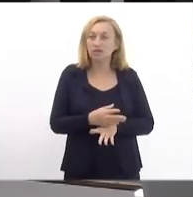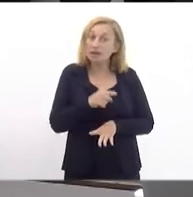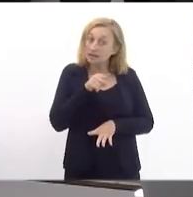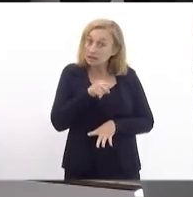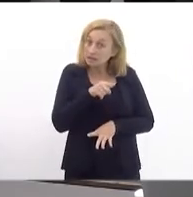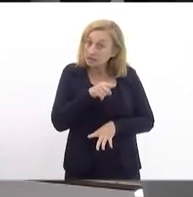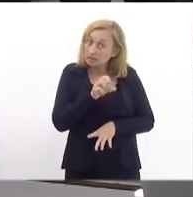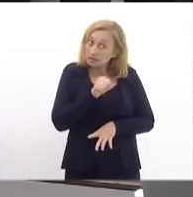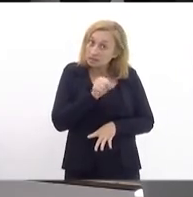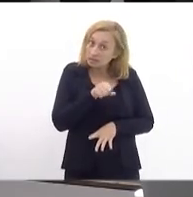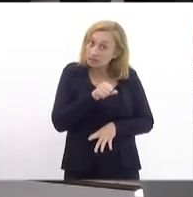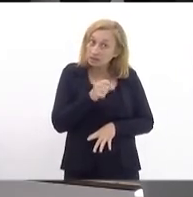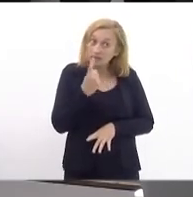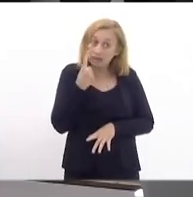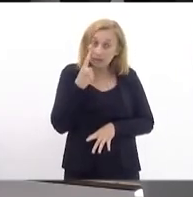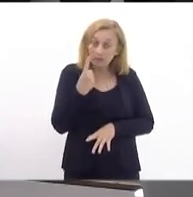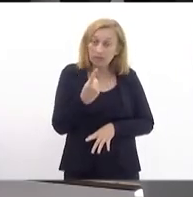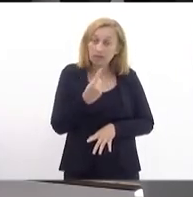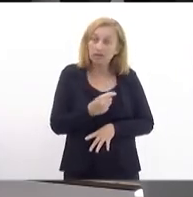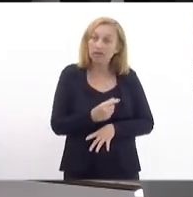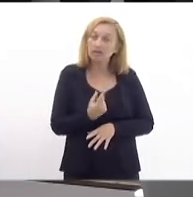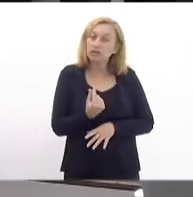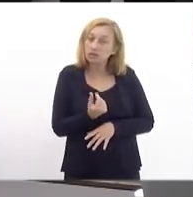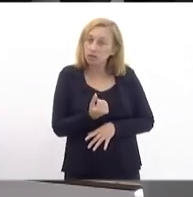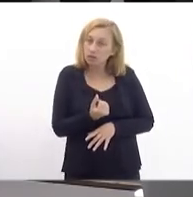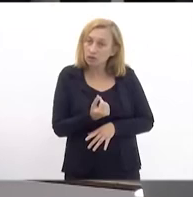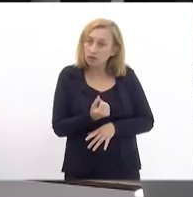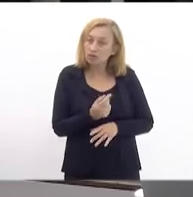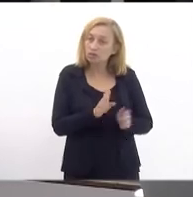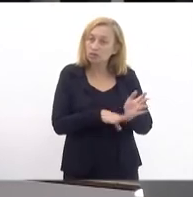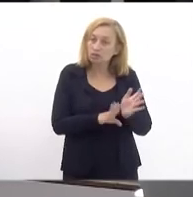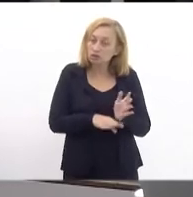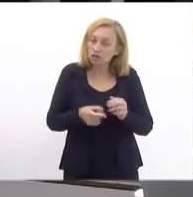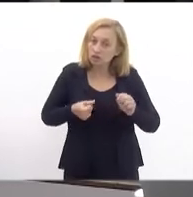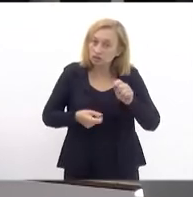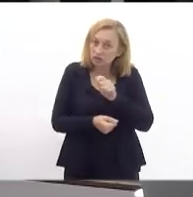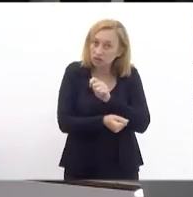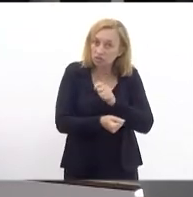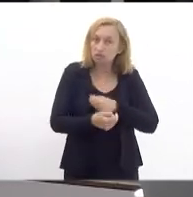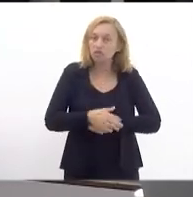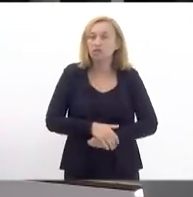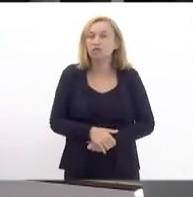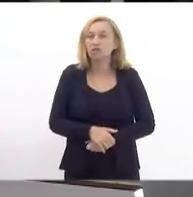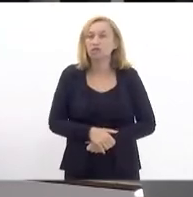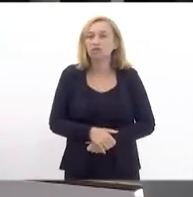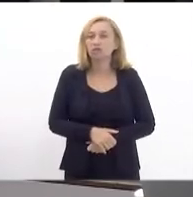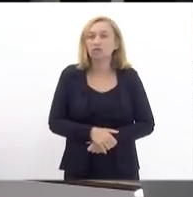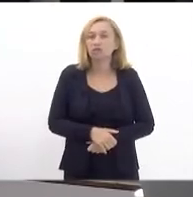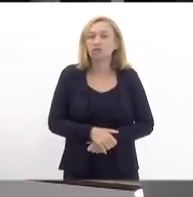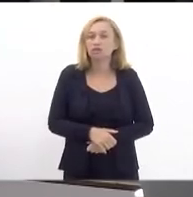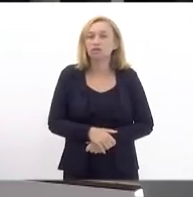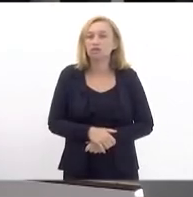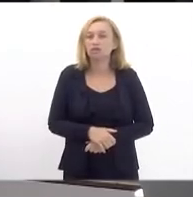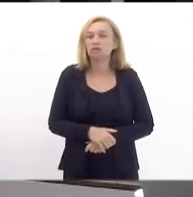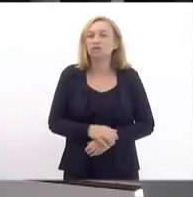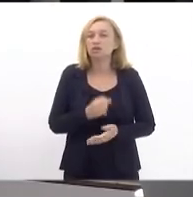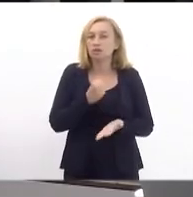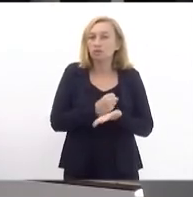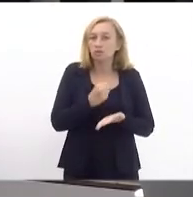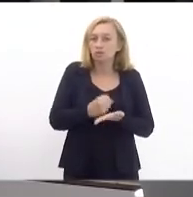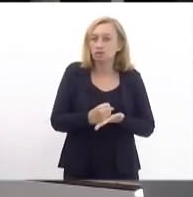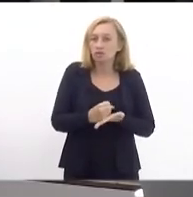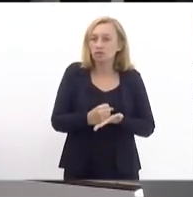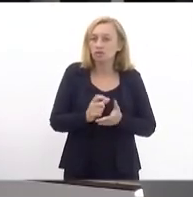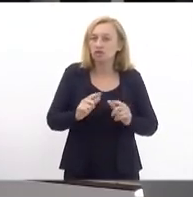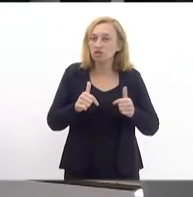sim, que se debruça-se sobre os custos, sobre os investimentos e sobre os termos do contrato para aí chegar